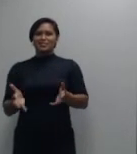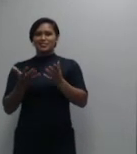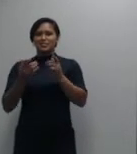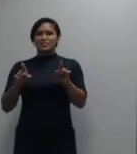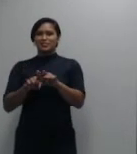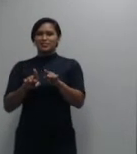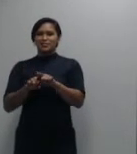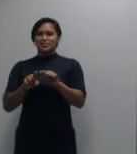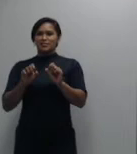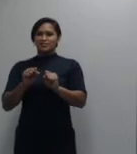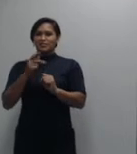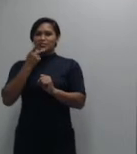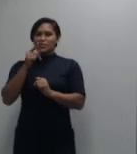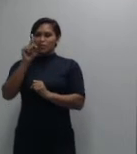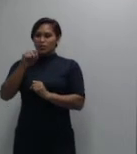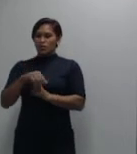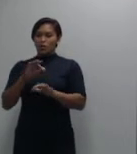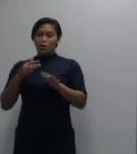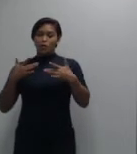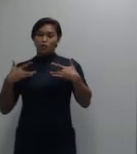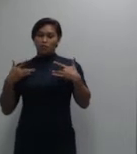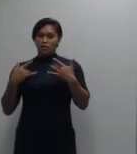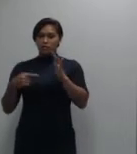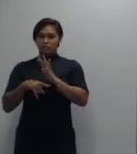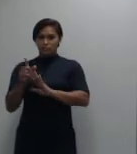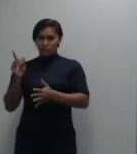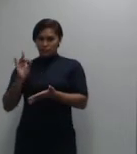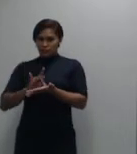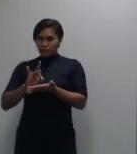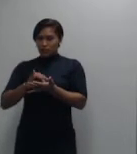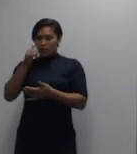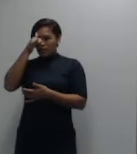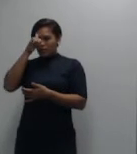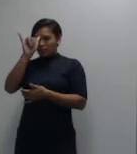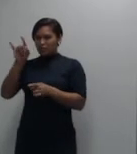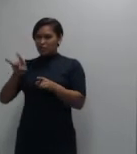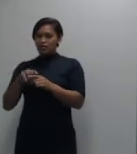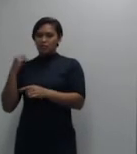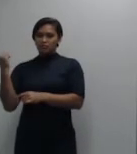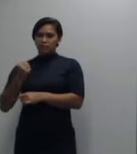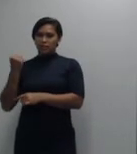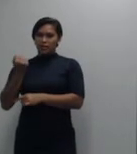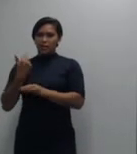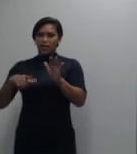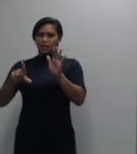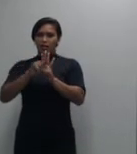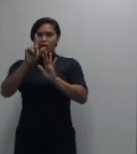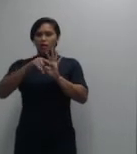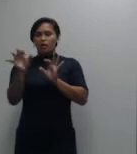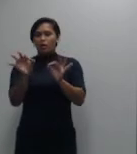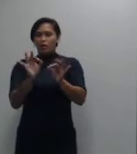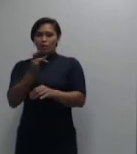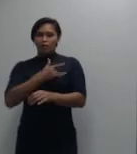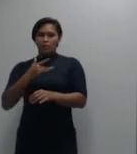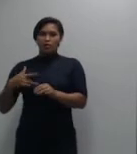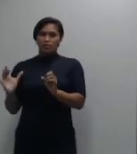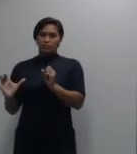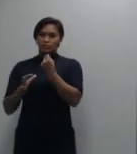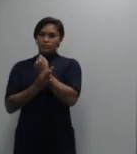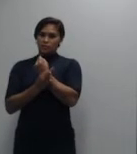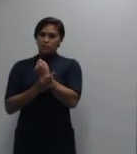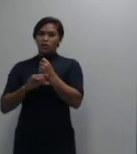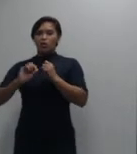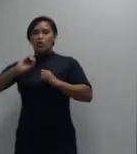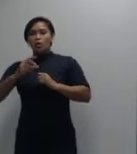público ou flagrante ilegitimidade para evitar grave lesão à ordem à saúde à segurança ou à